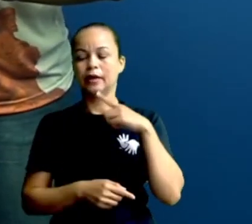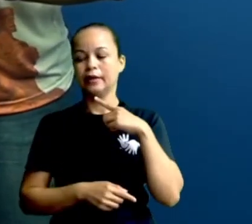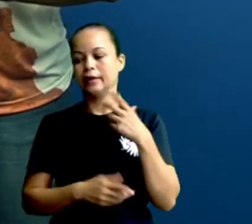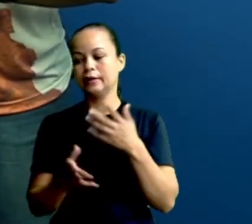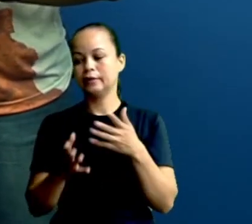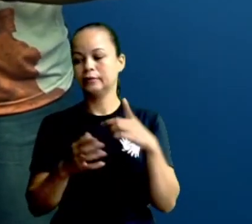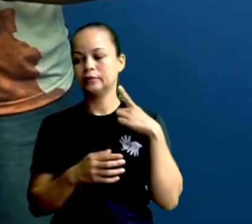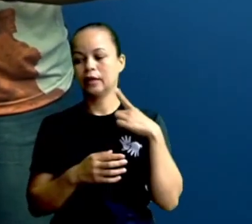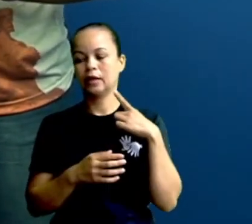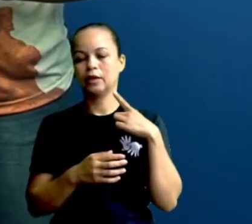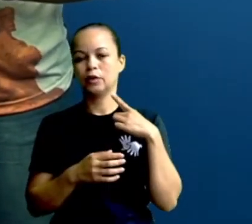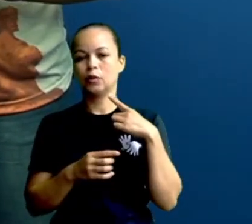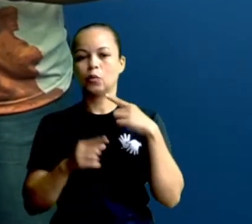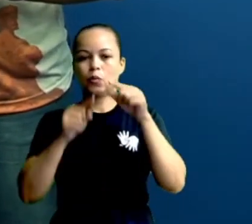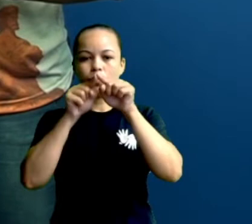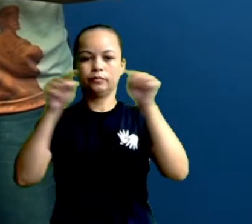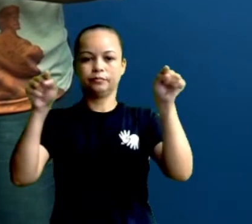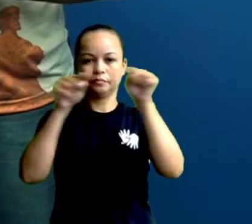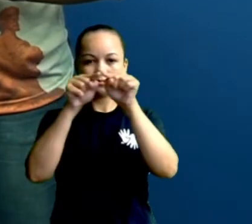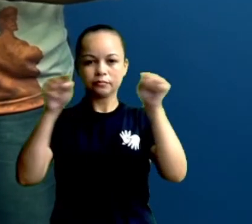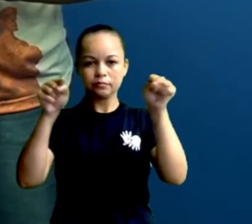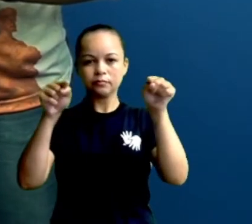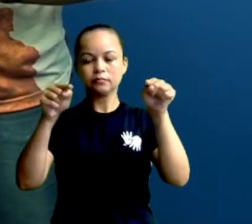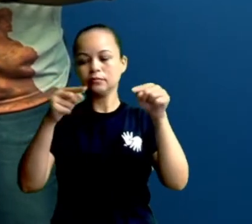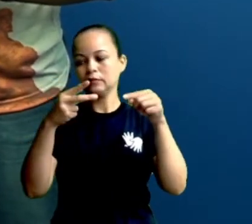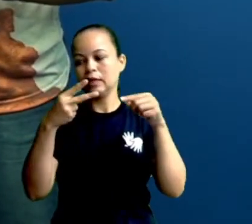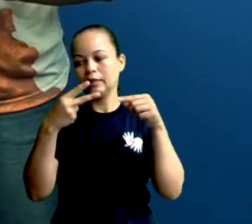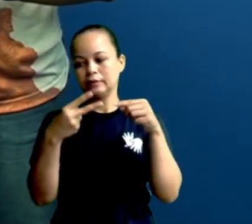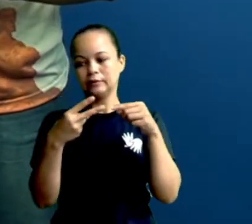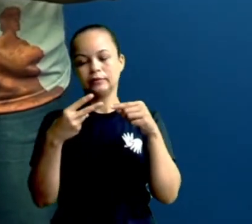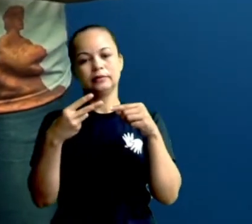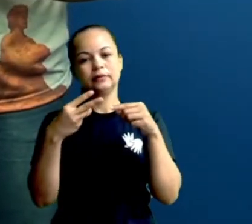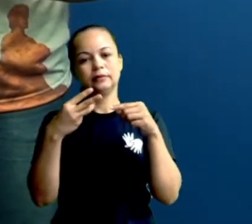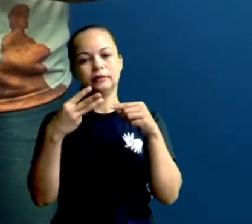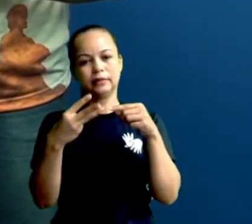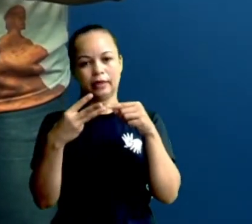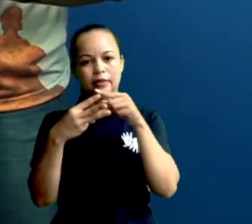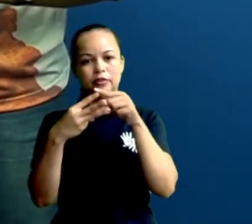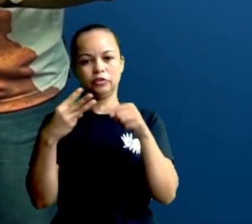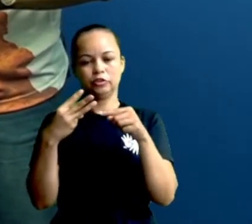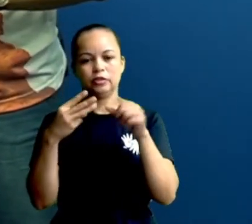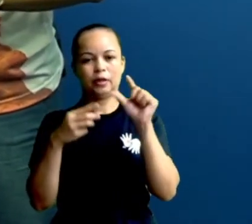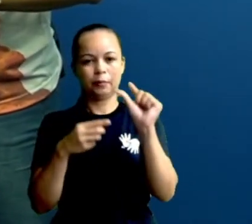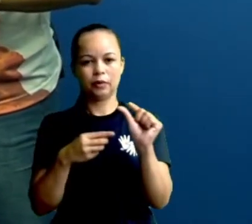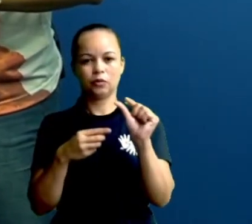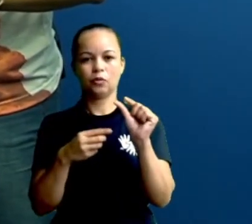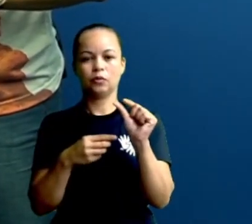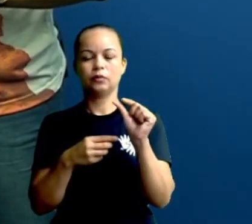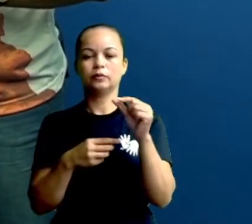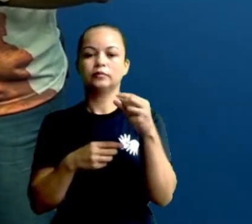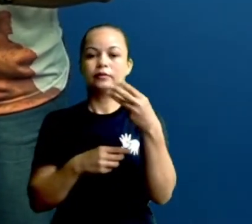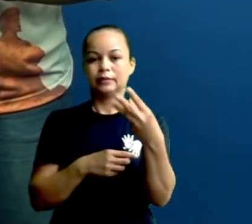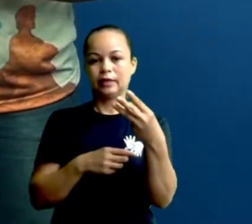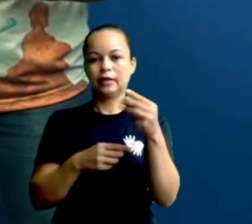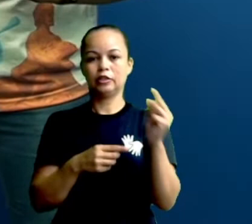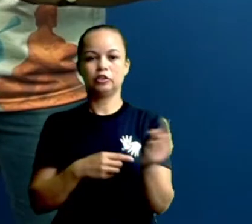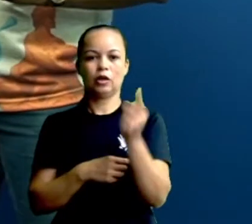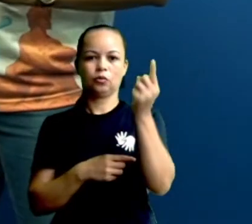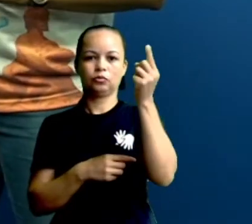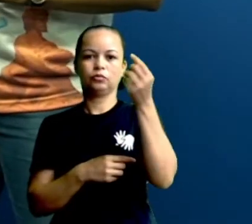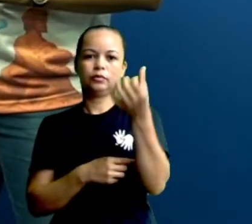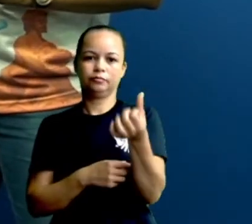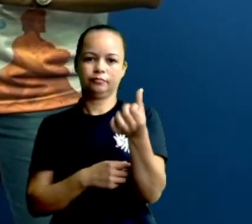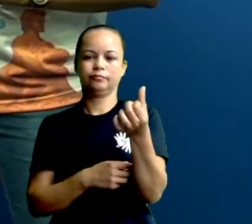um lado do comprimento aqui, ó, 3, que é menor do que a sua altura, né? 3 e a altura